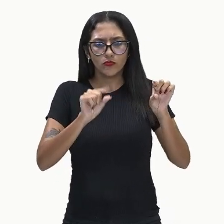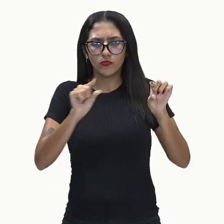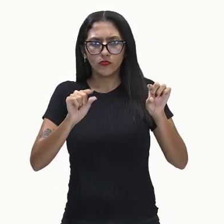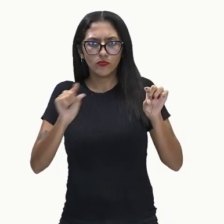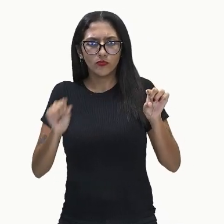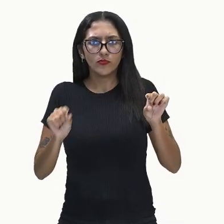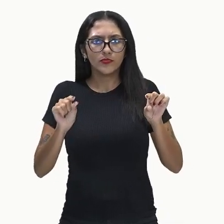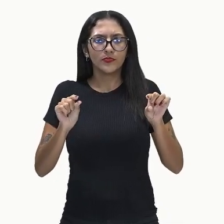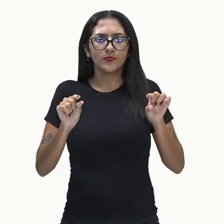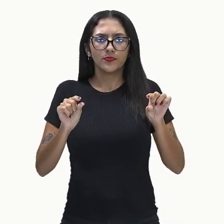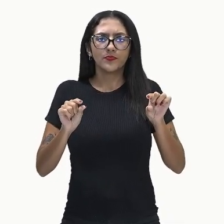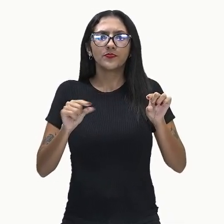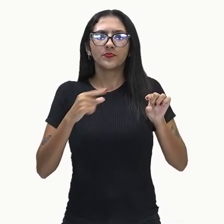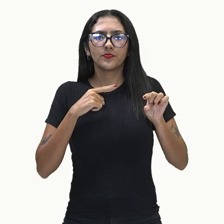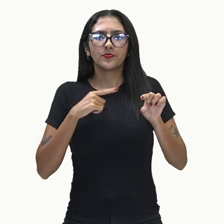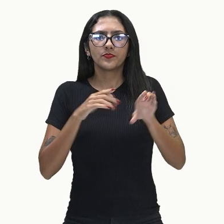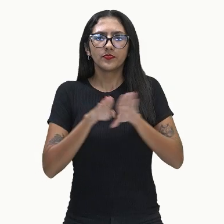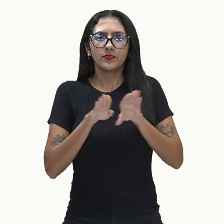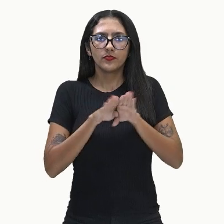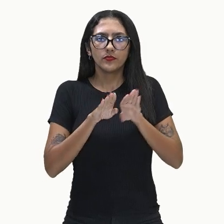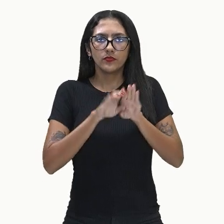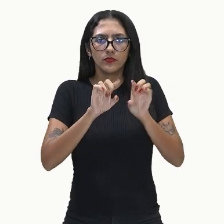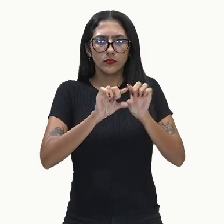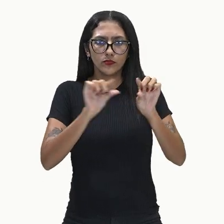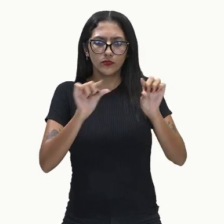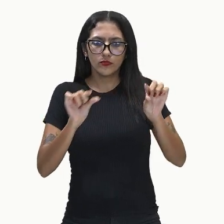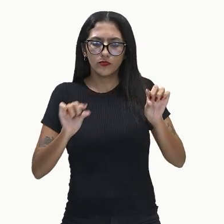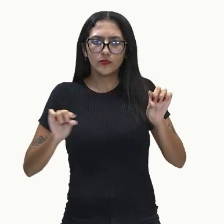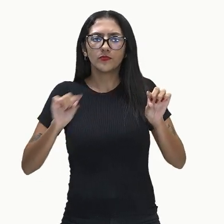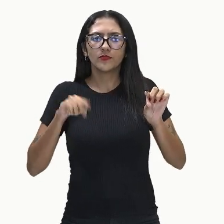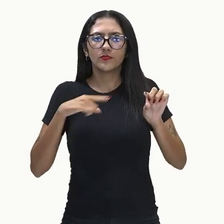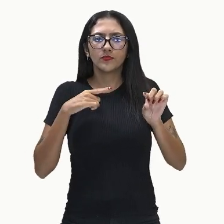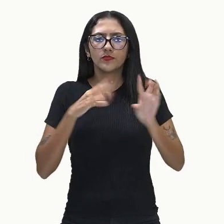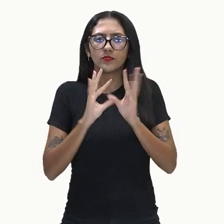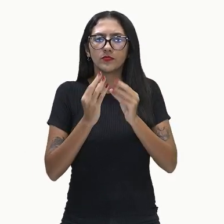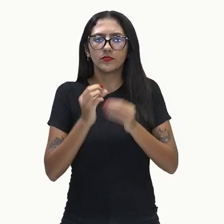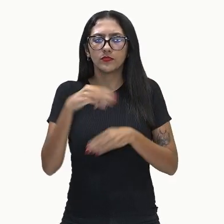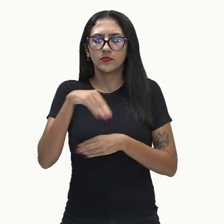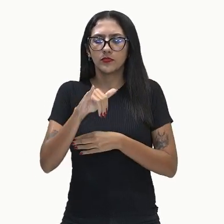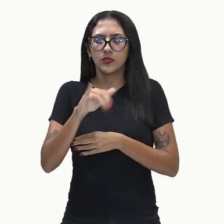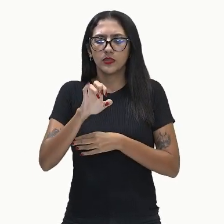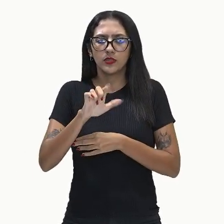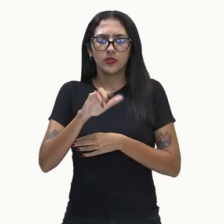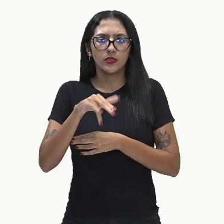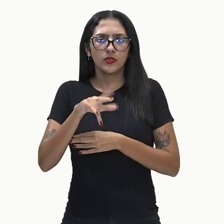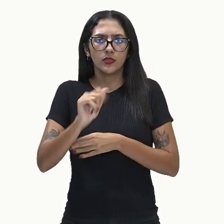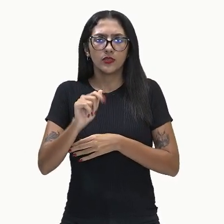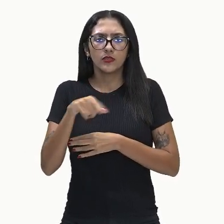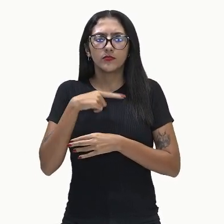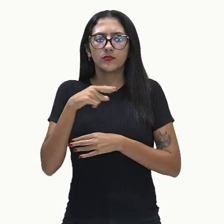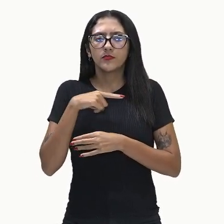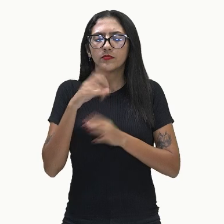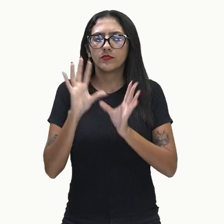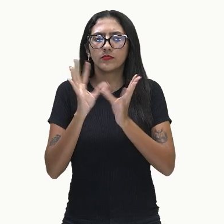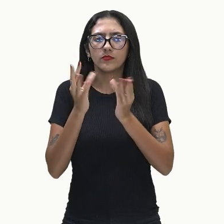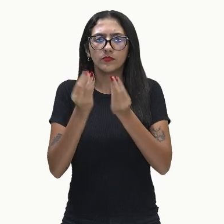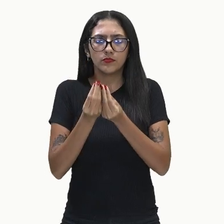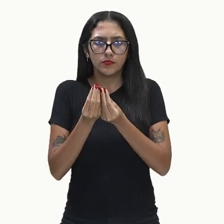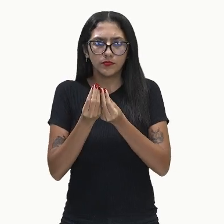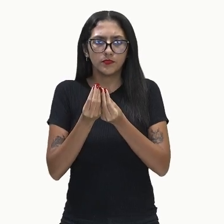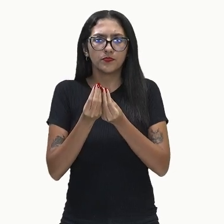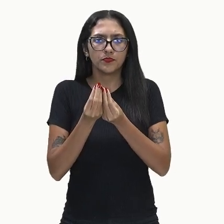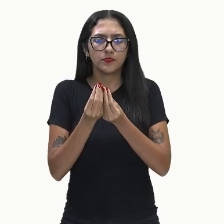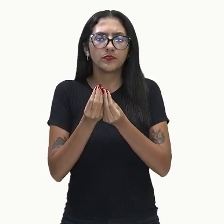ter a bainha de mielina, que é uma bainha lipídica, que faz com que